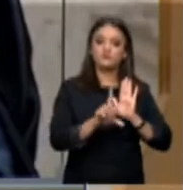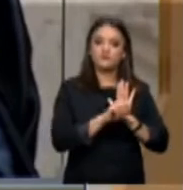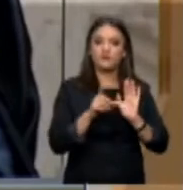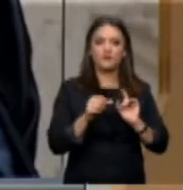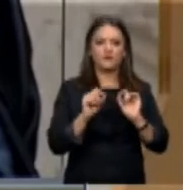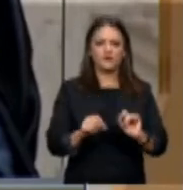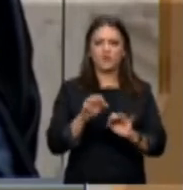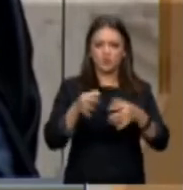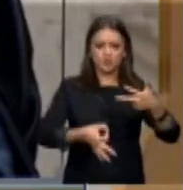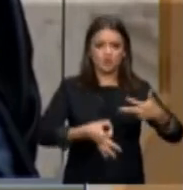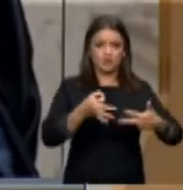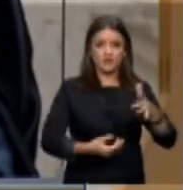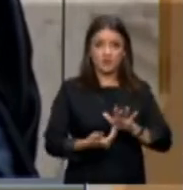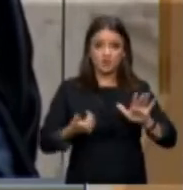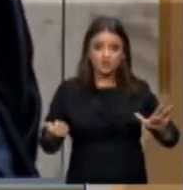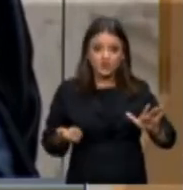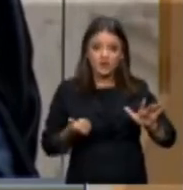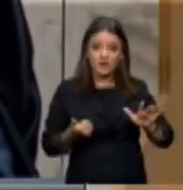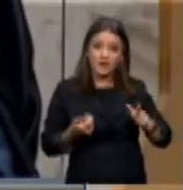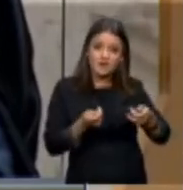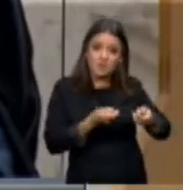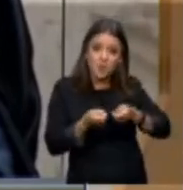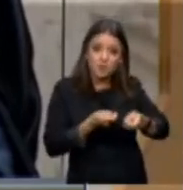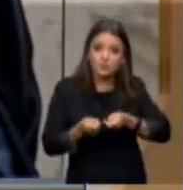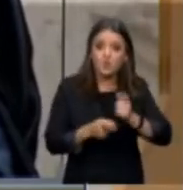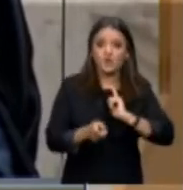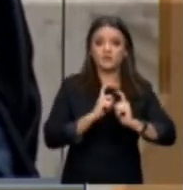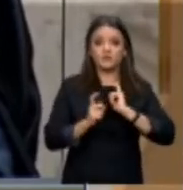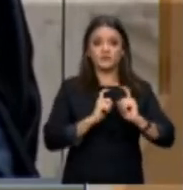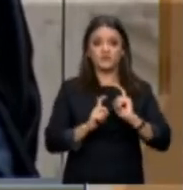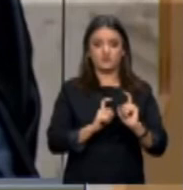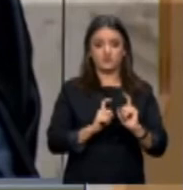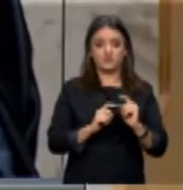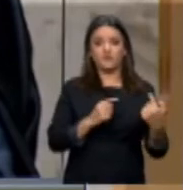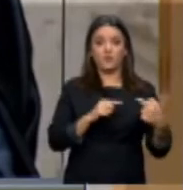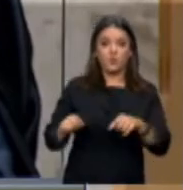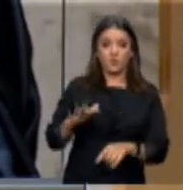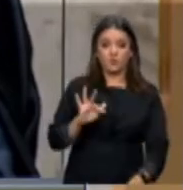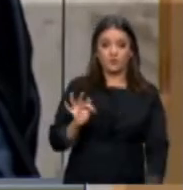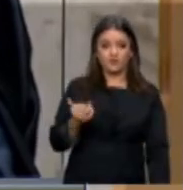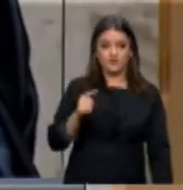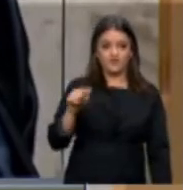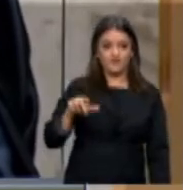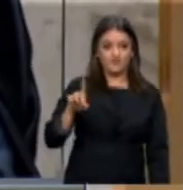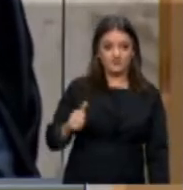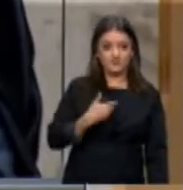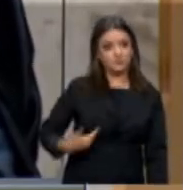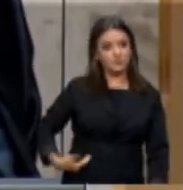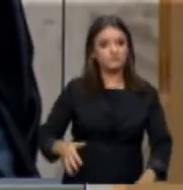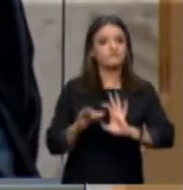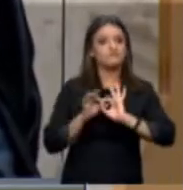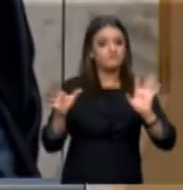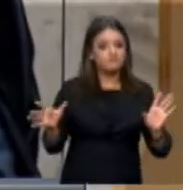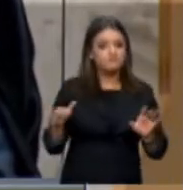Poder Judiciário a gestão administrativa do sistema de execução contra a Fazenda Pública, permitindo que a instituição financeira